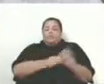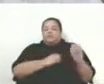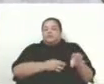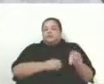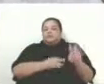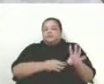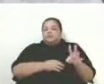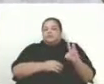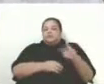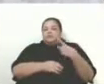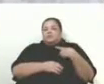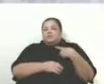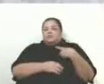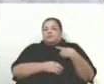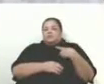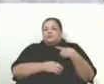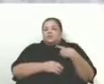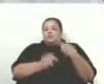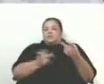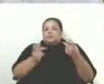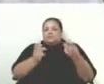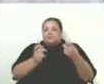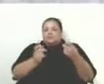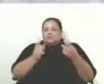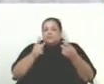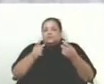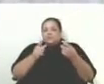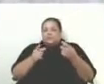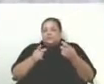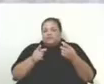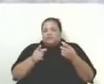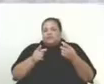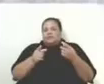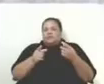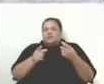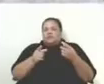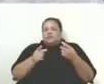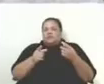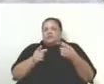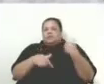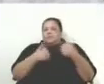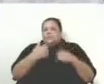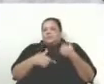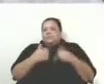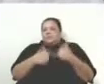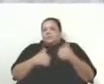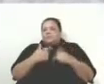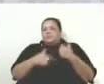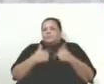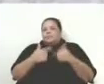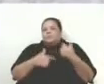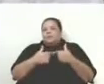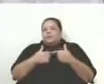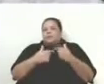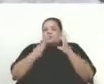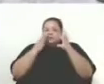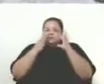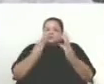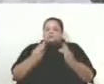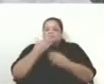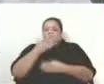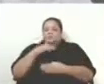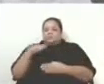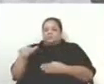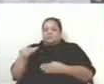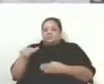num reconhecimento de Câmara, de população botucatuense, por um trabalho olhando para essas crianças.